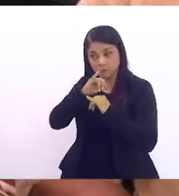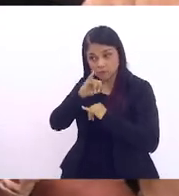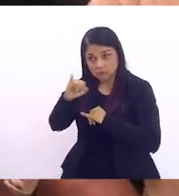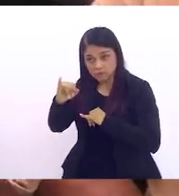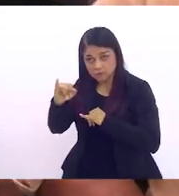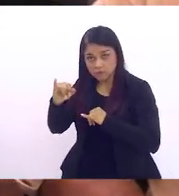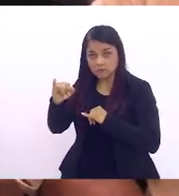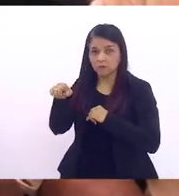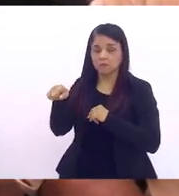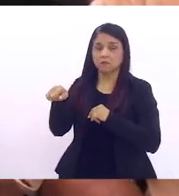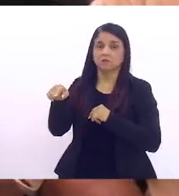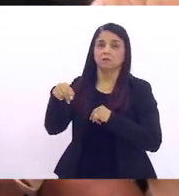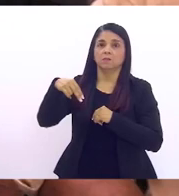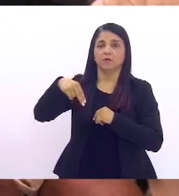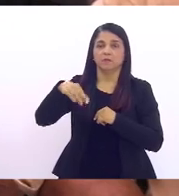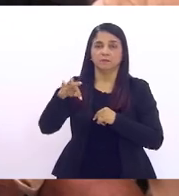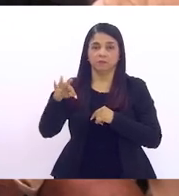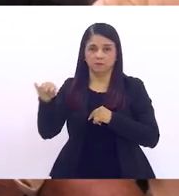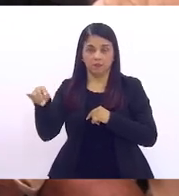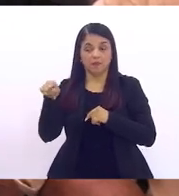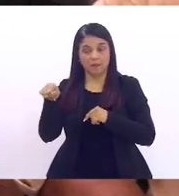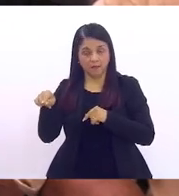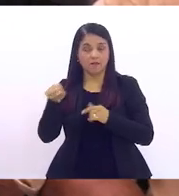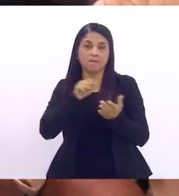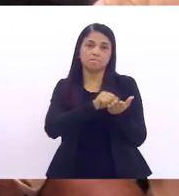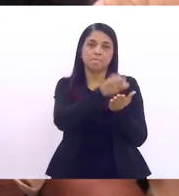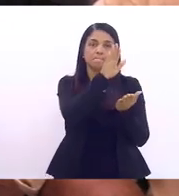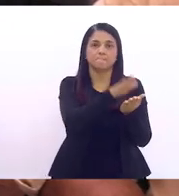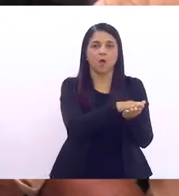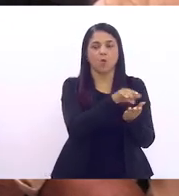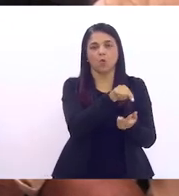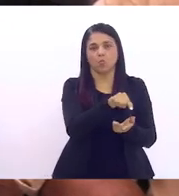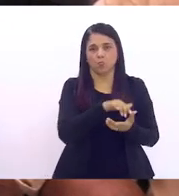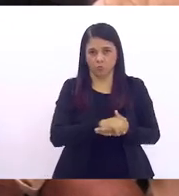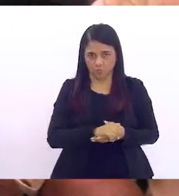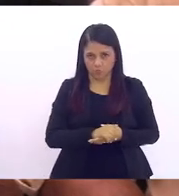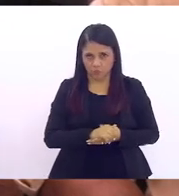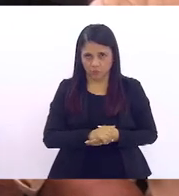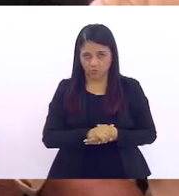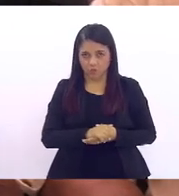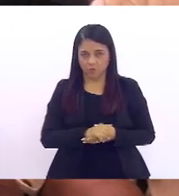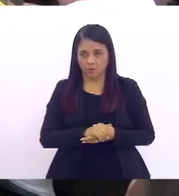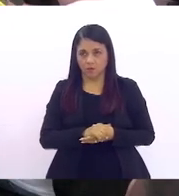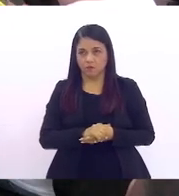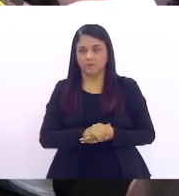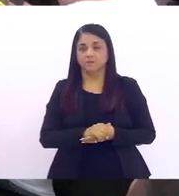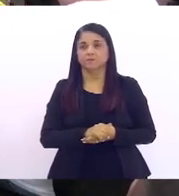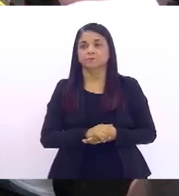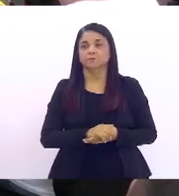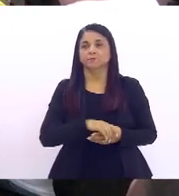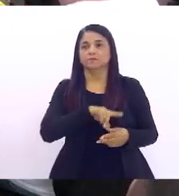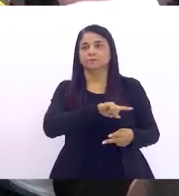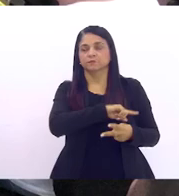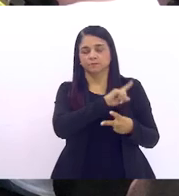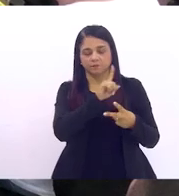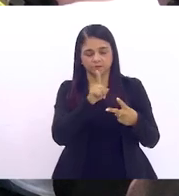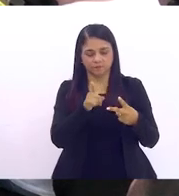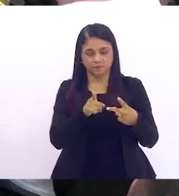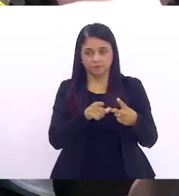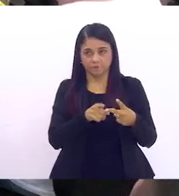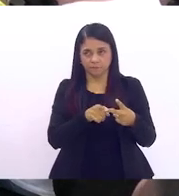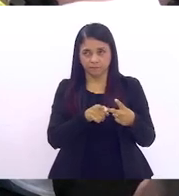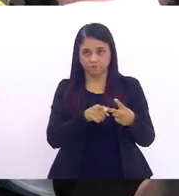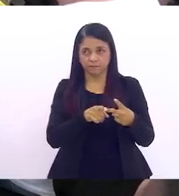e o órgão autuador é que é responsável pela lavratura das multas tá eh isso é um fato ah com